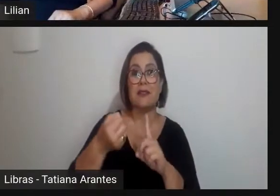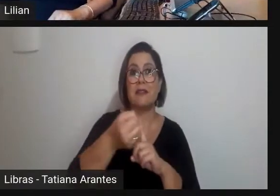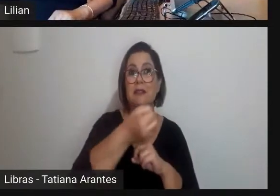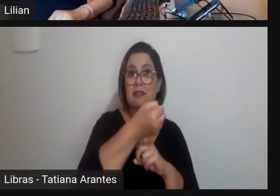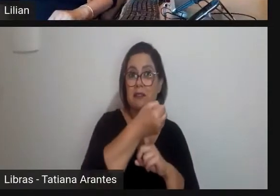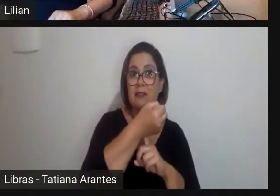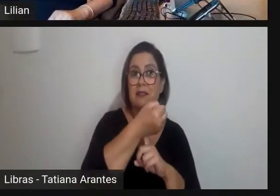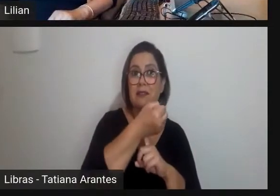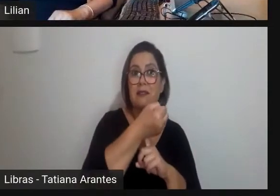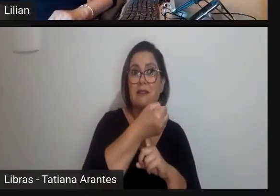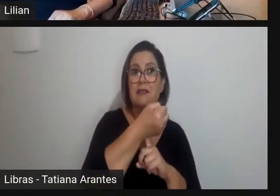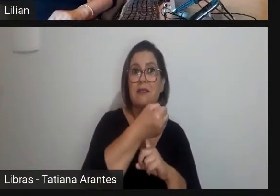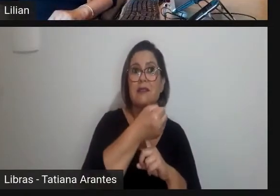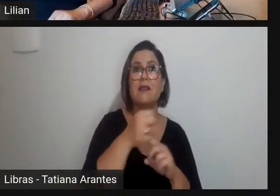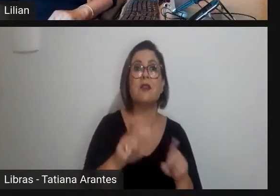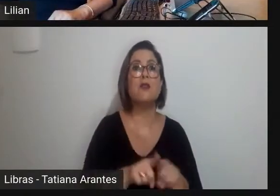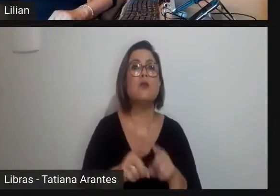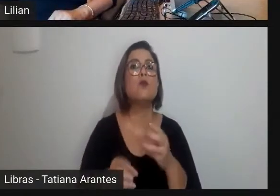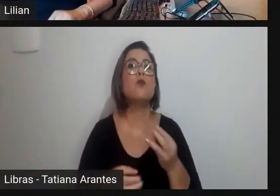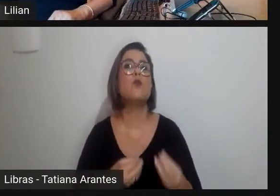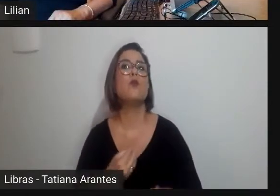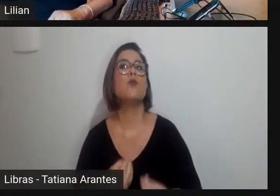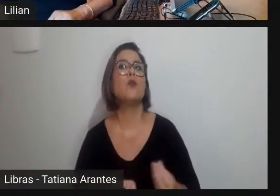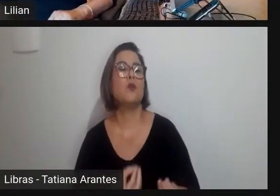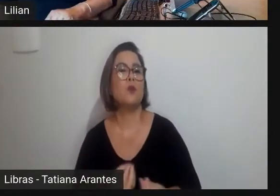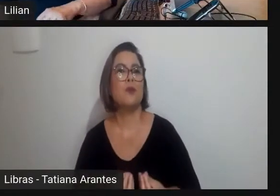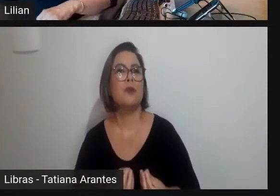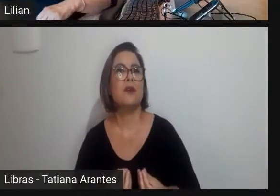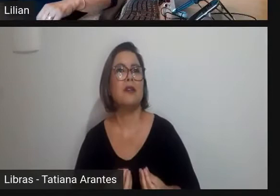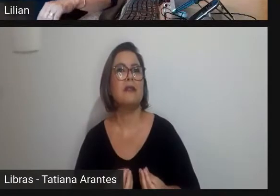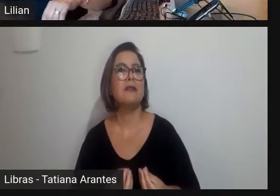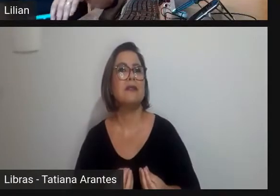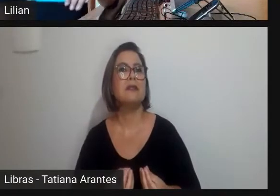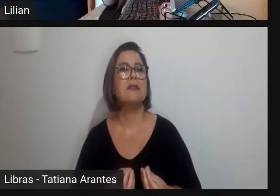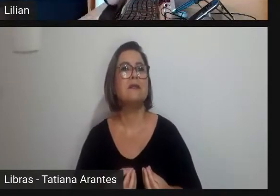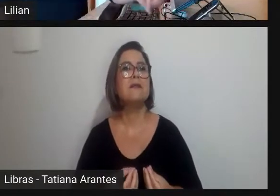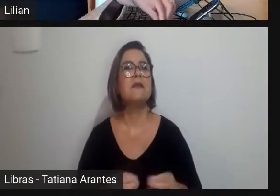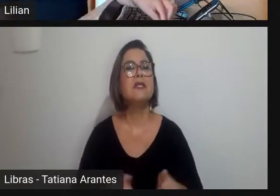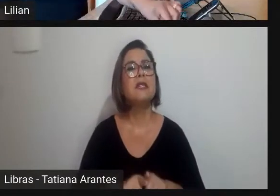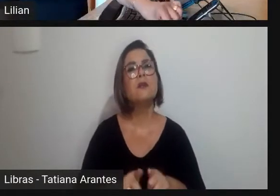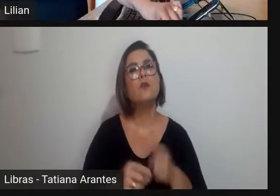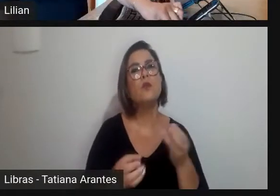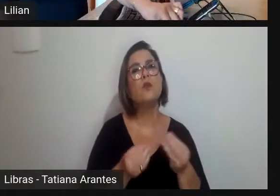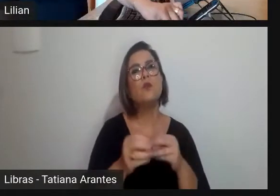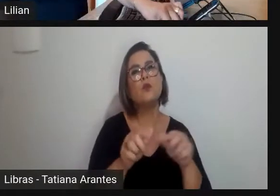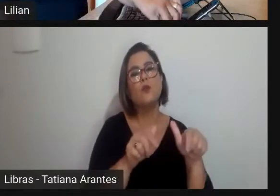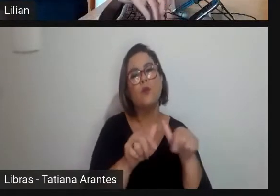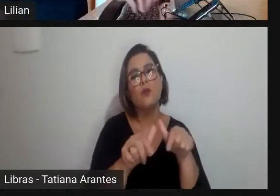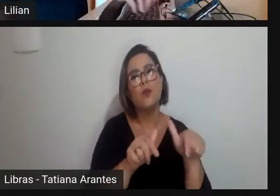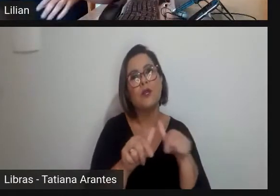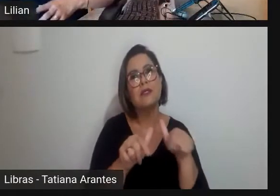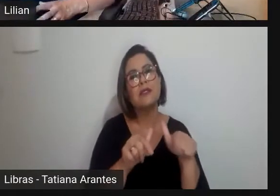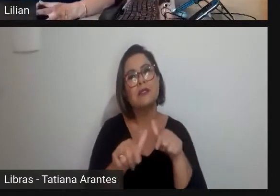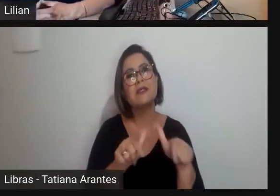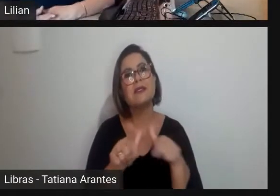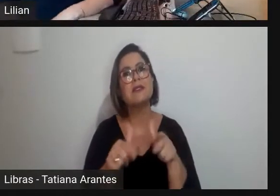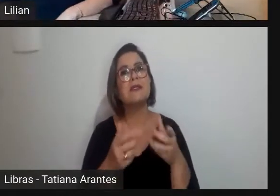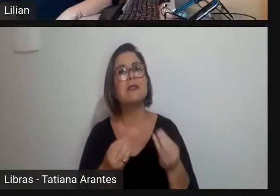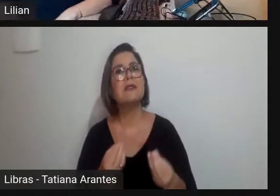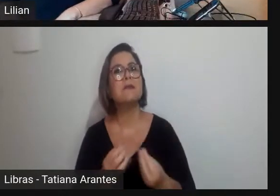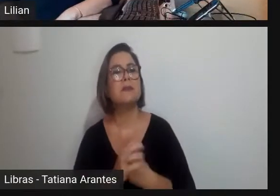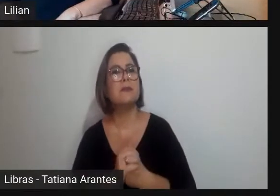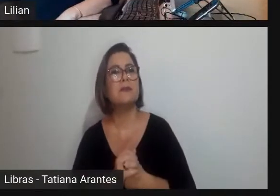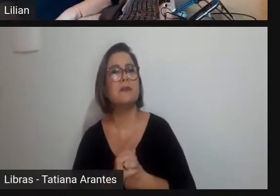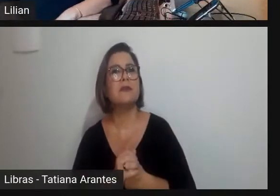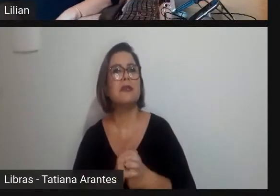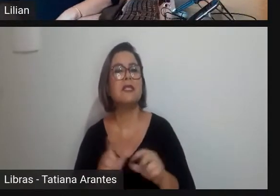entende de uma maneira mais clara de que o trabalho exige o cumprimento de uma